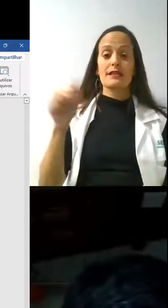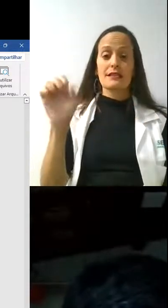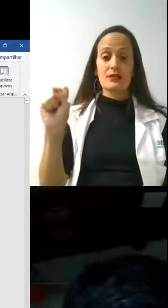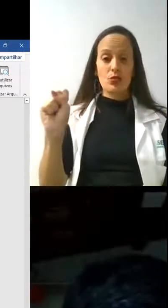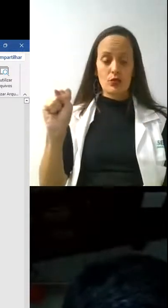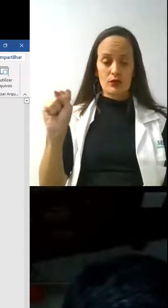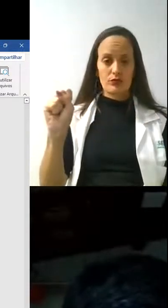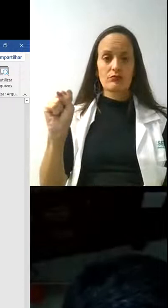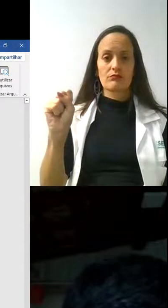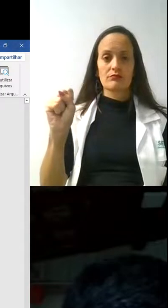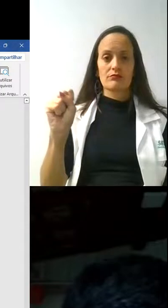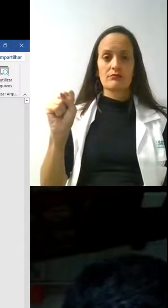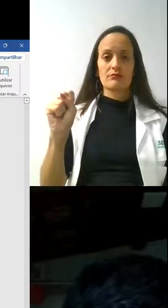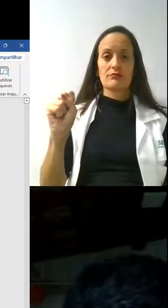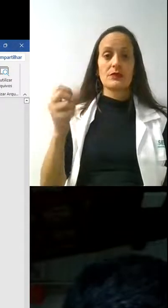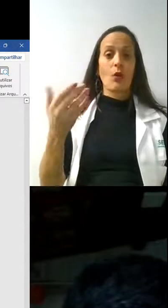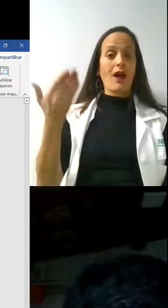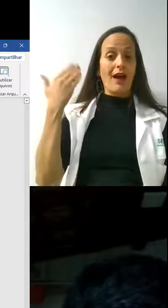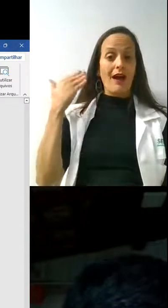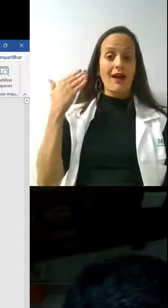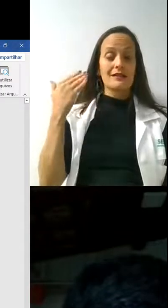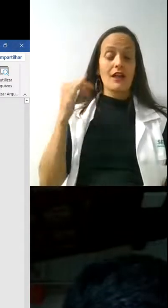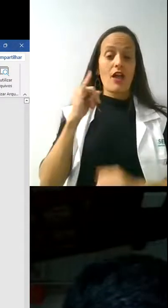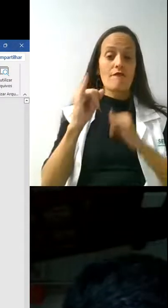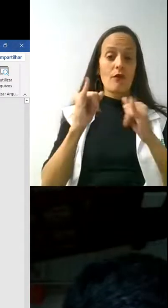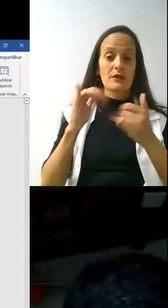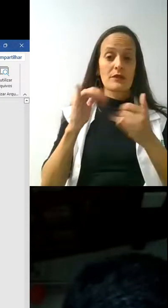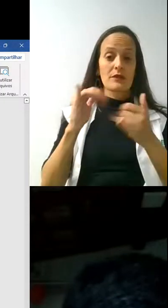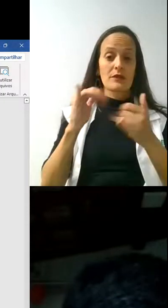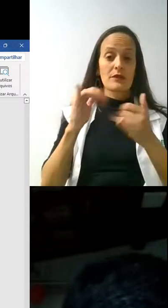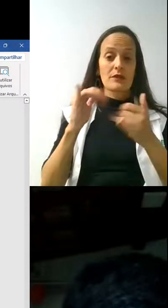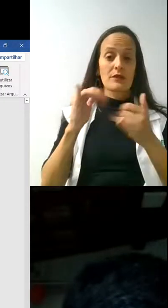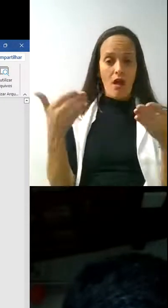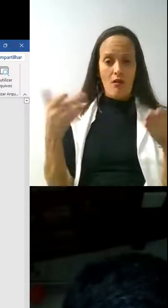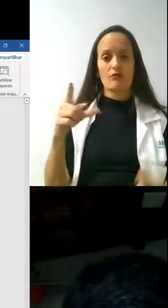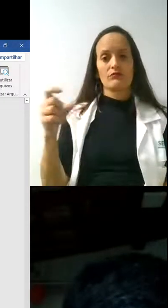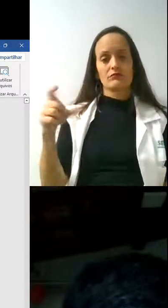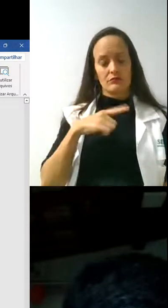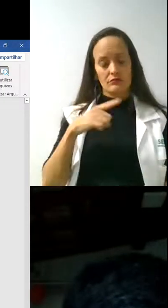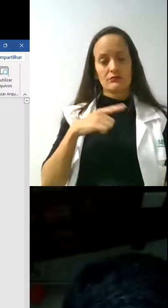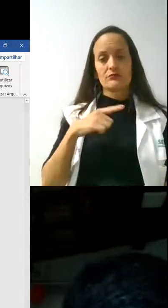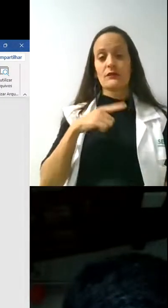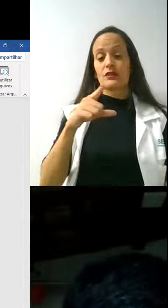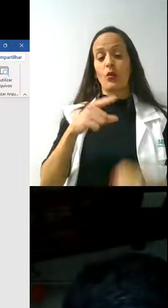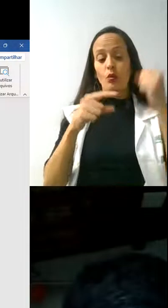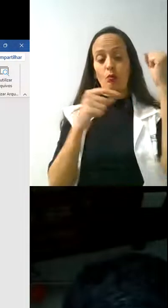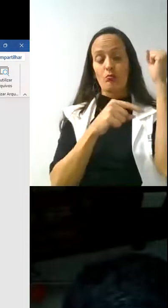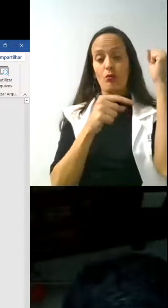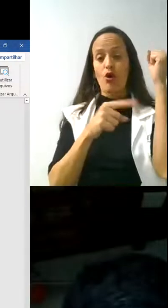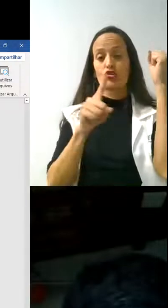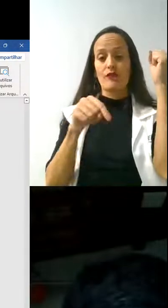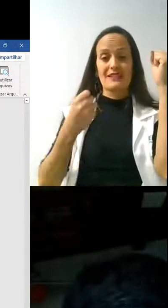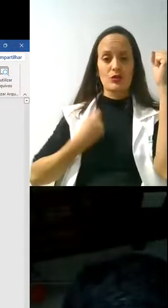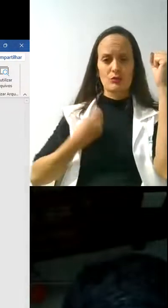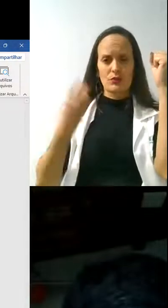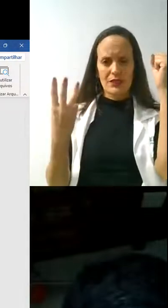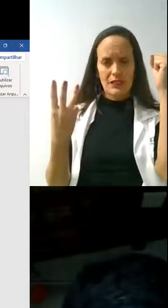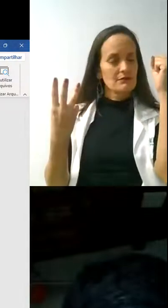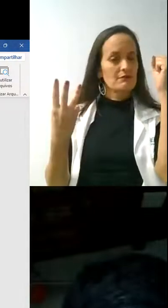informação até então a gente não tinha, né? Então, o poste aqui, no caso, não vai ser número 3, vai ser o